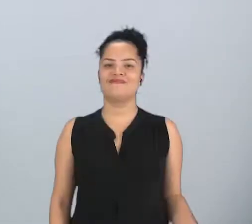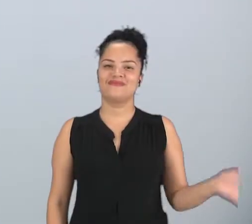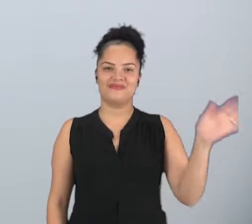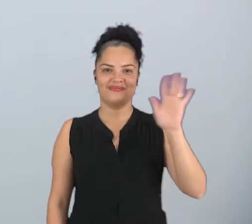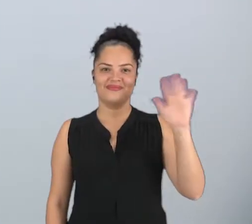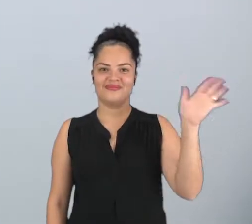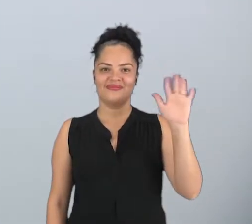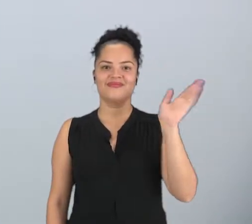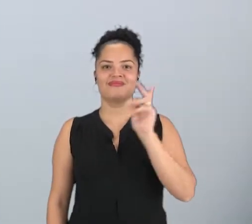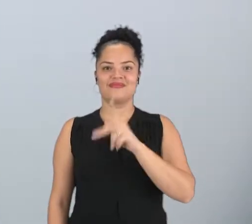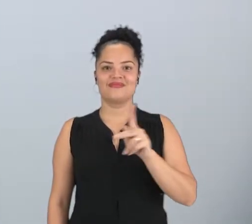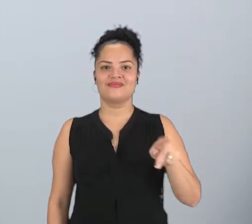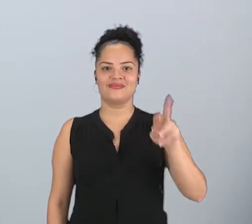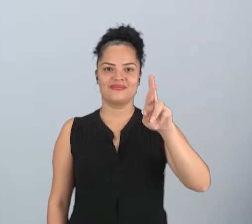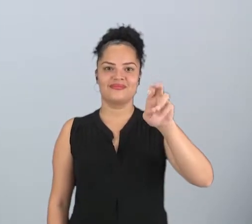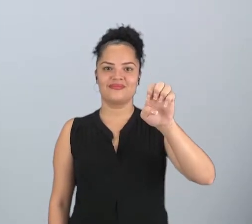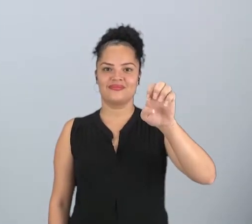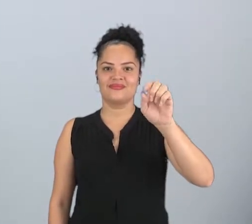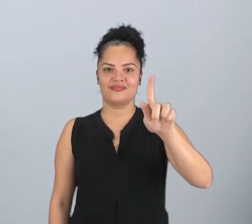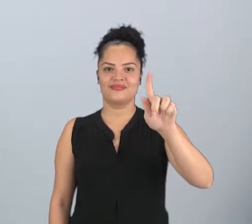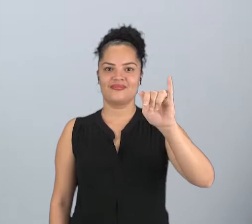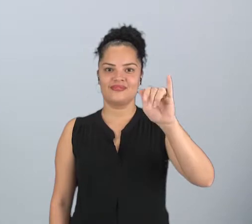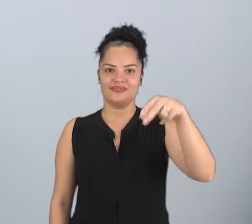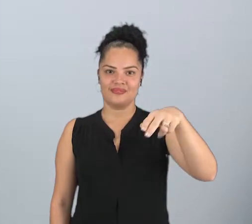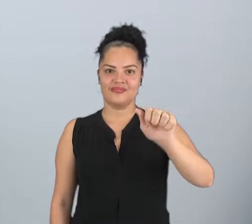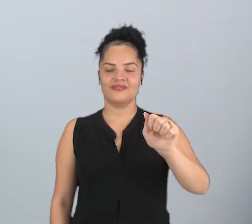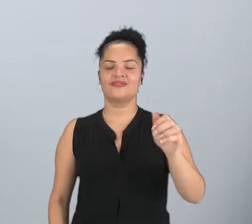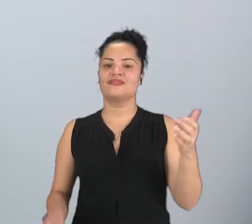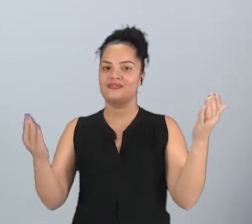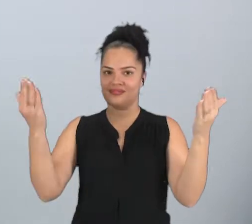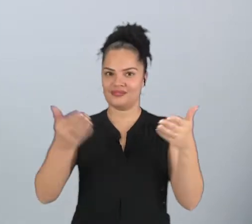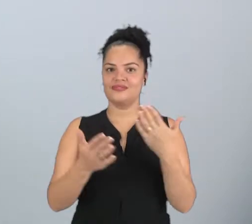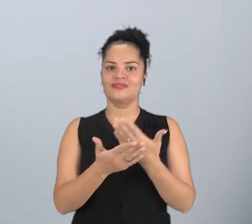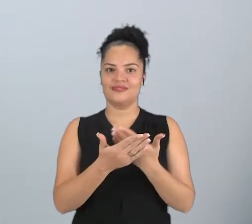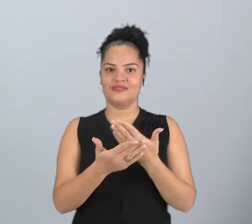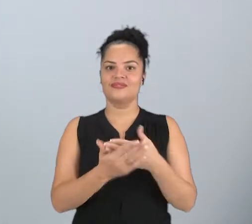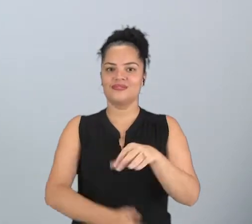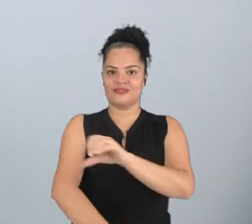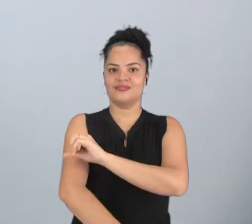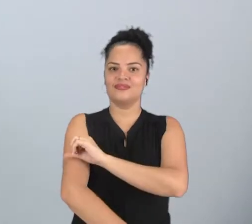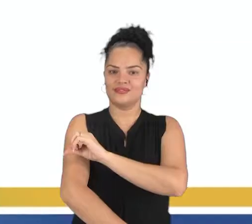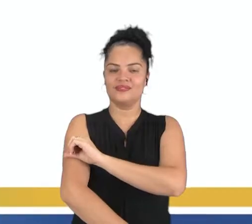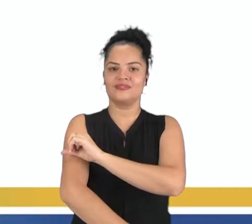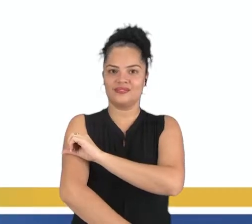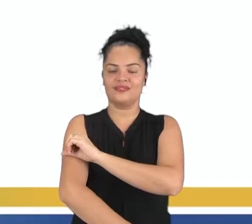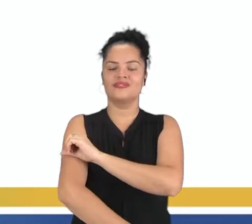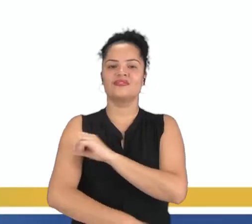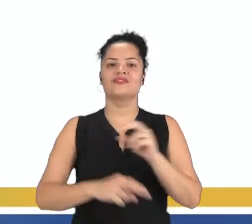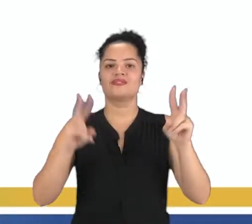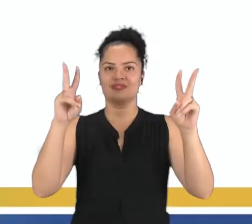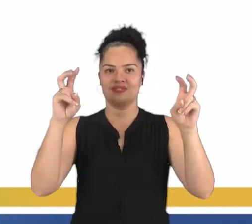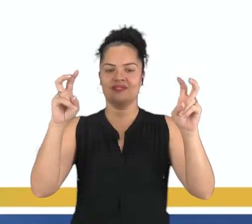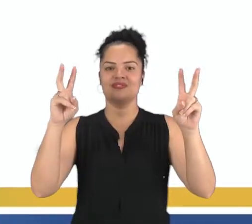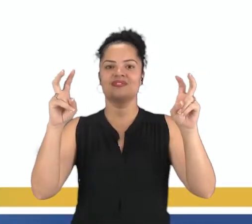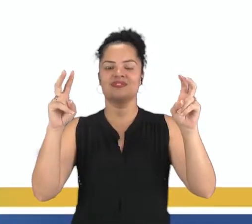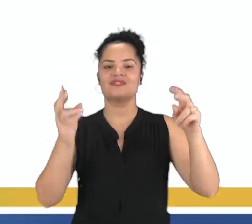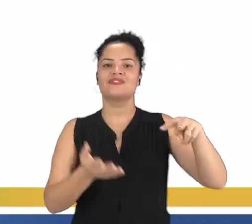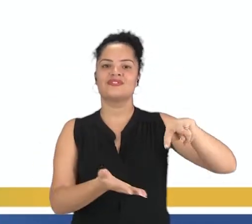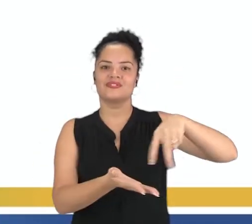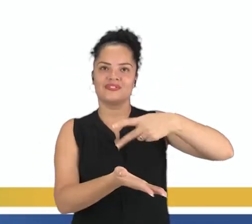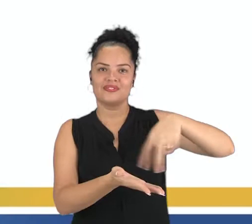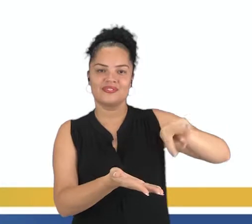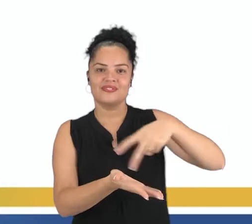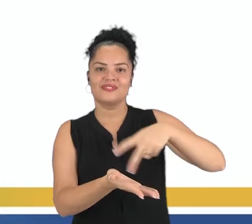Olá, eu sou a professora Regina e nós hoje estamos aqui para uma aula do 9º ano. E na aula de hoje nós vamos falar sobre